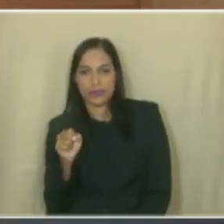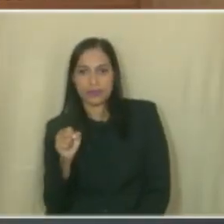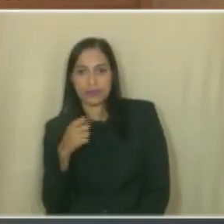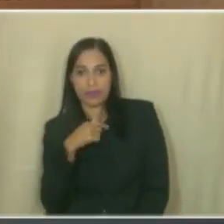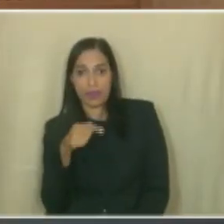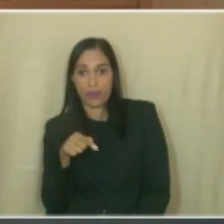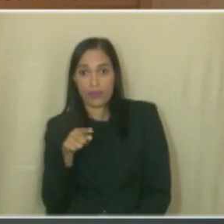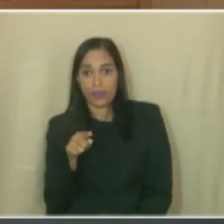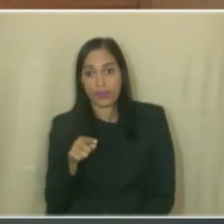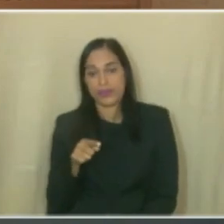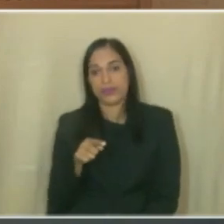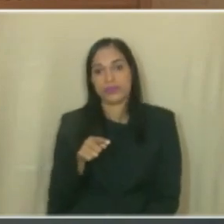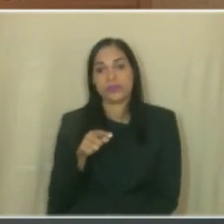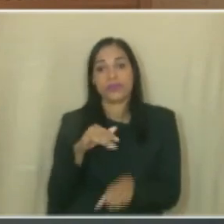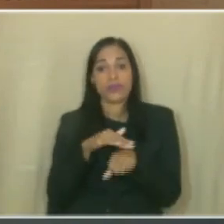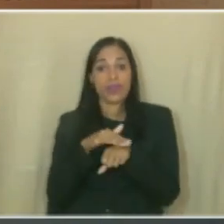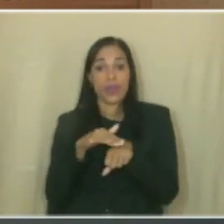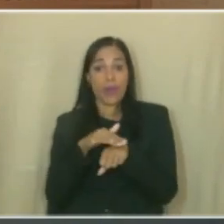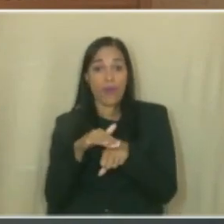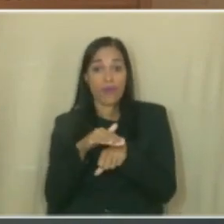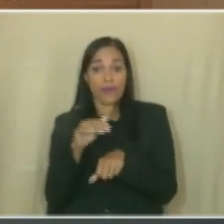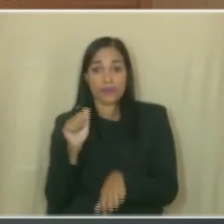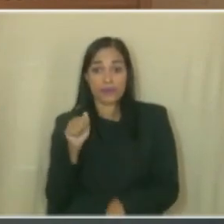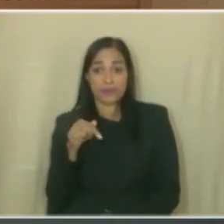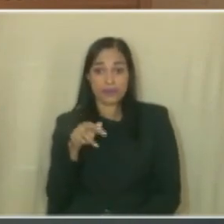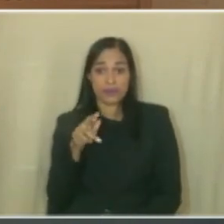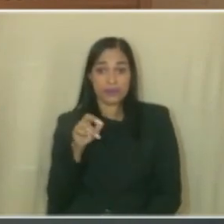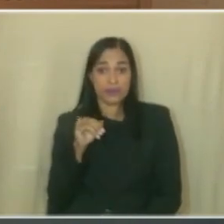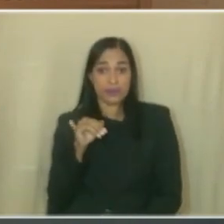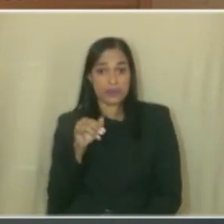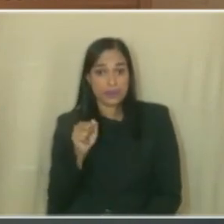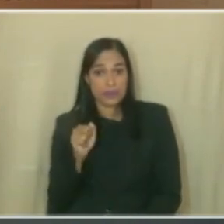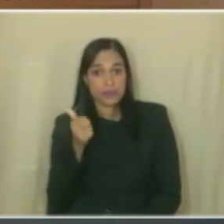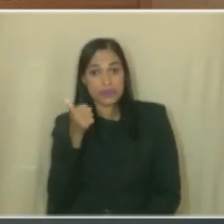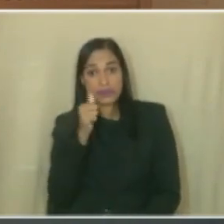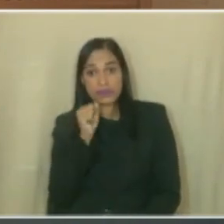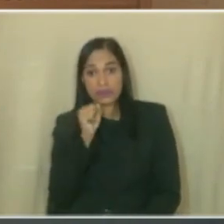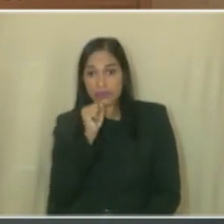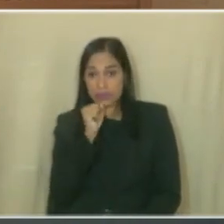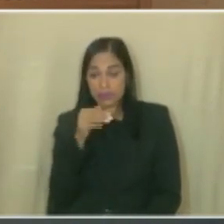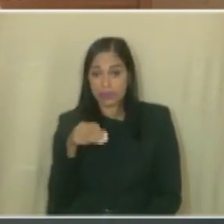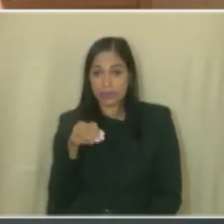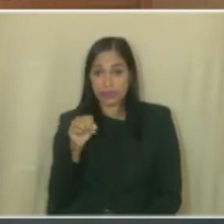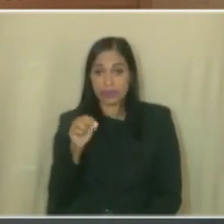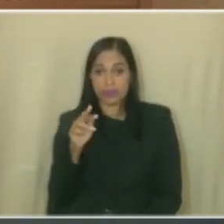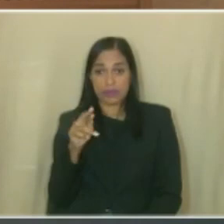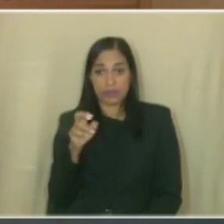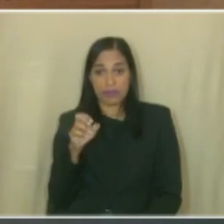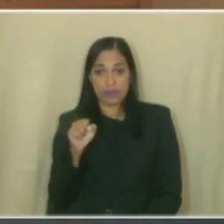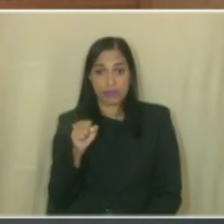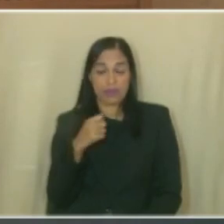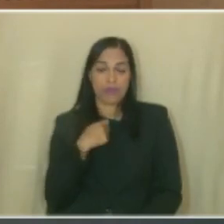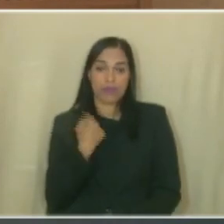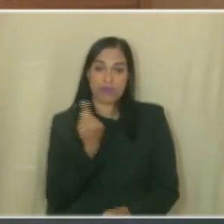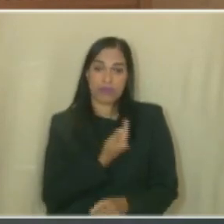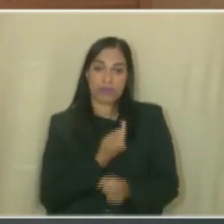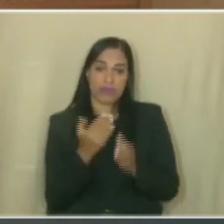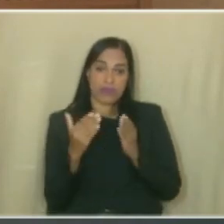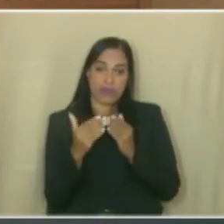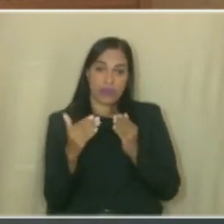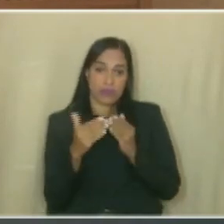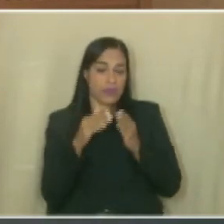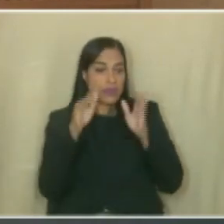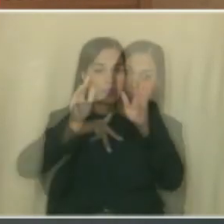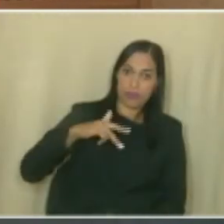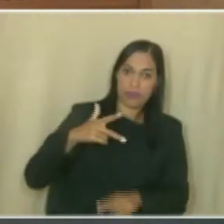lá para conversar com a Andréia, a mãe do Matheus, porque ela nos pediu para olhar para a